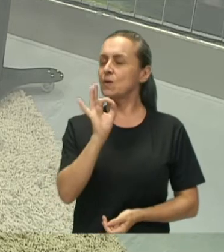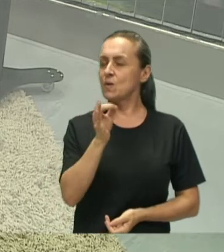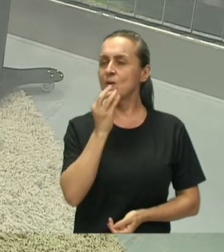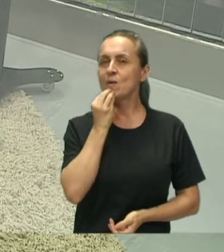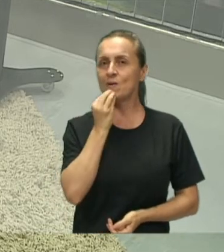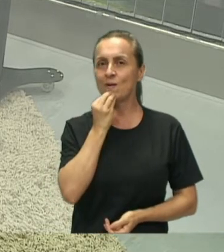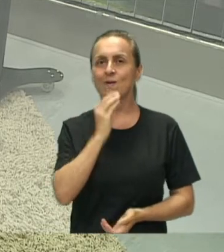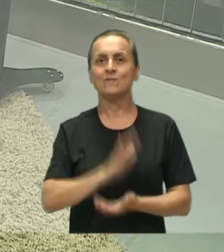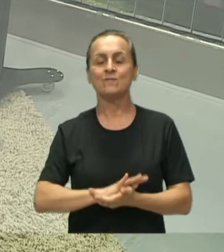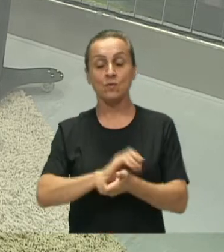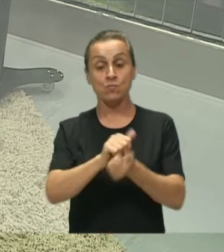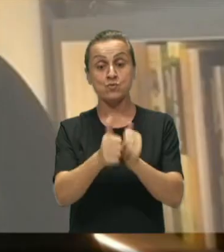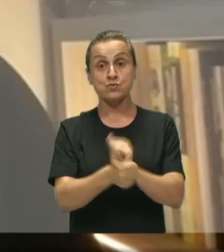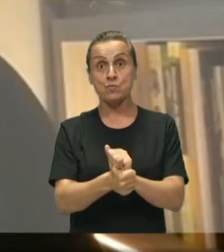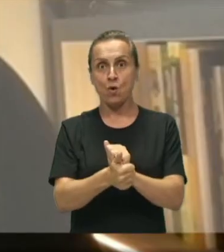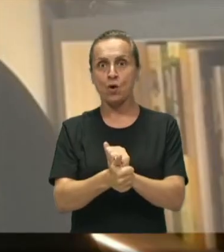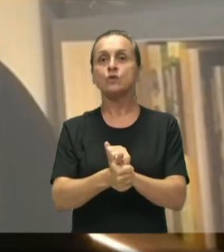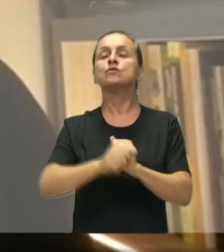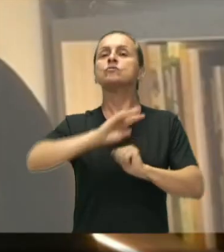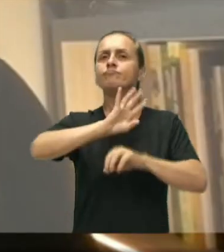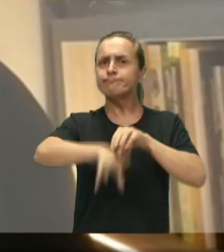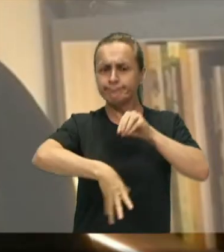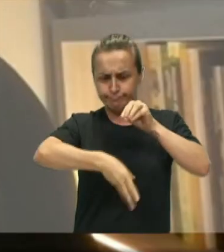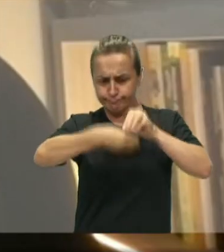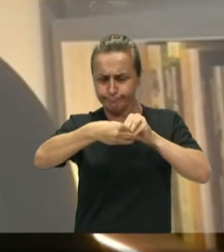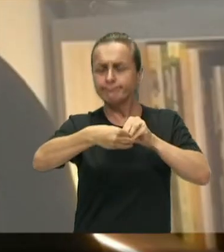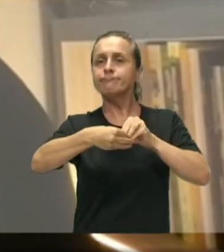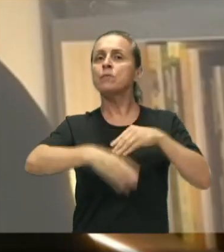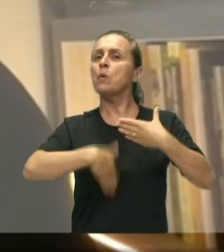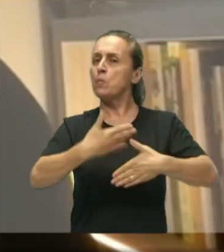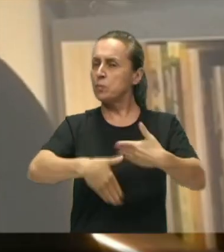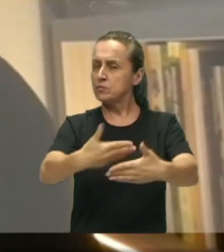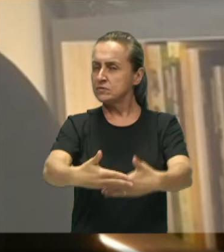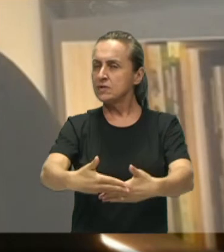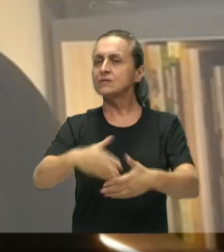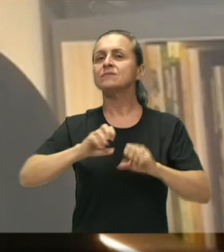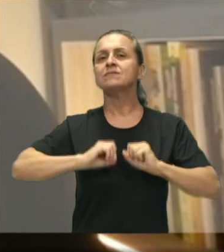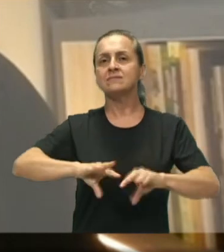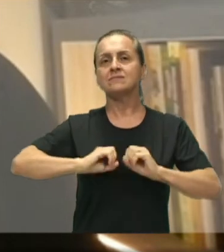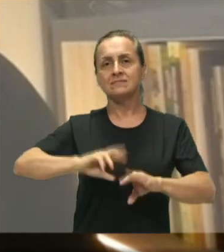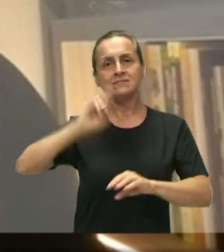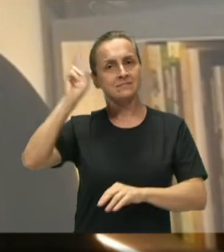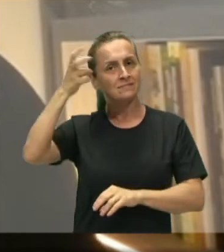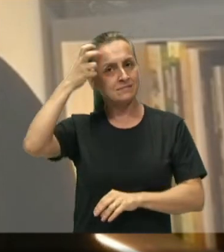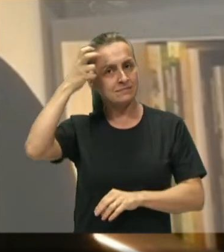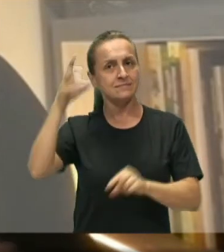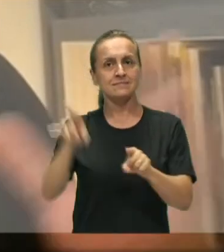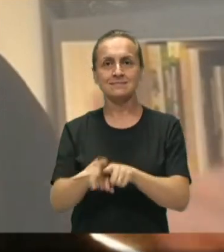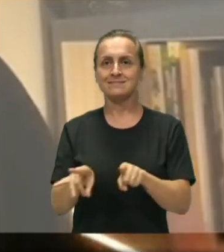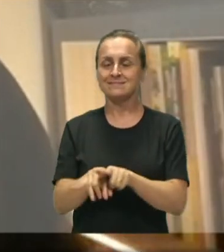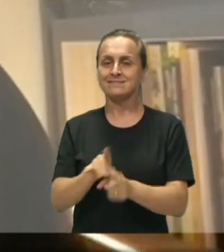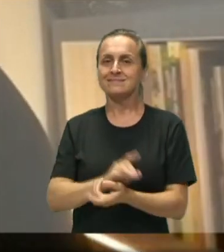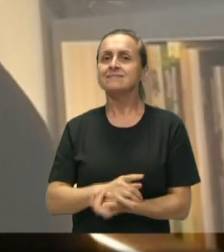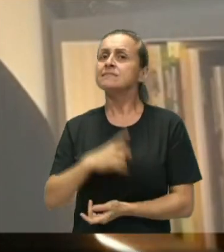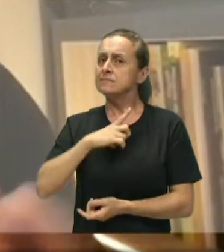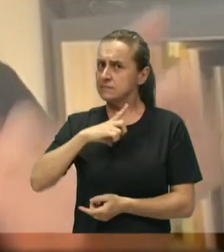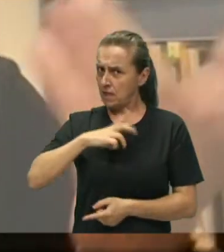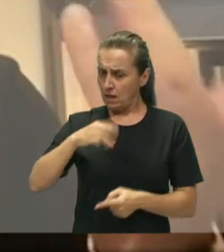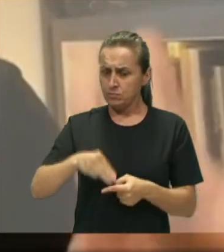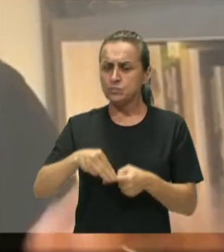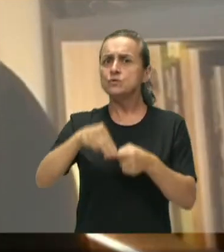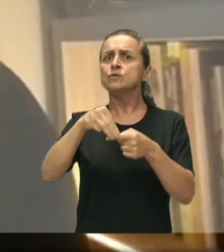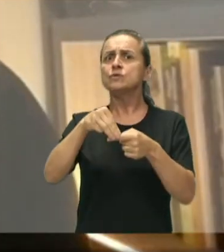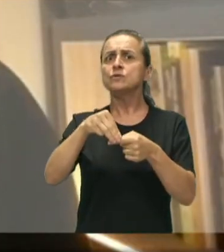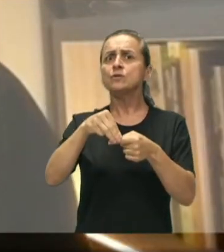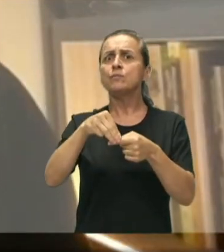nenhuma é o esporte é parte integrante do processo educacional cultural a tanto que existem muitos municípios